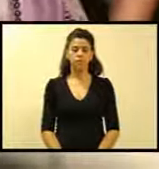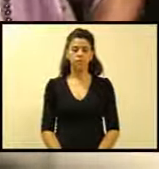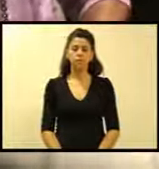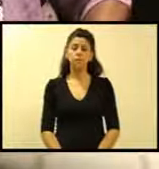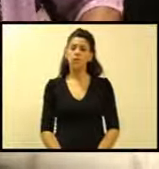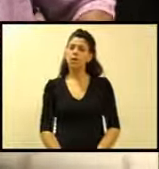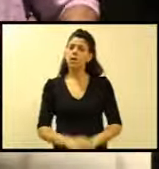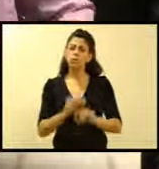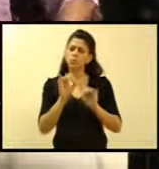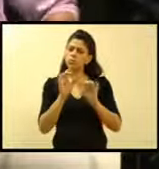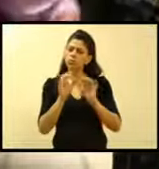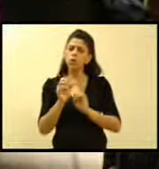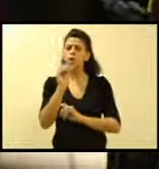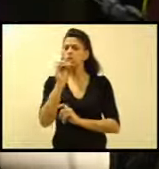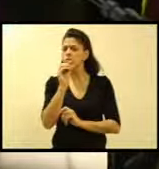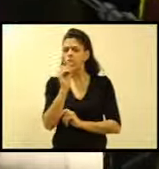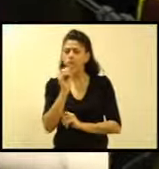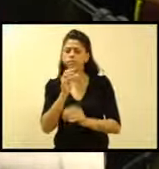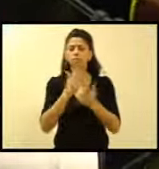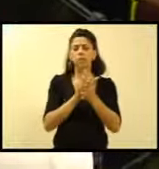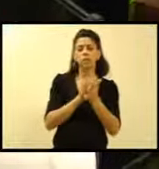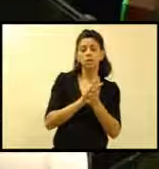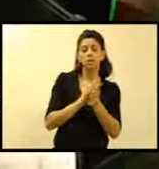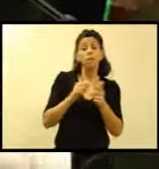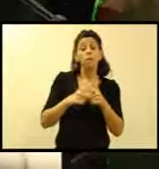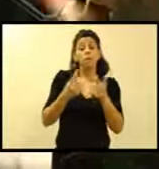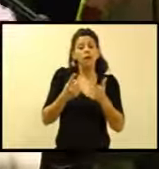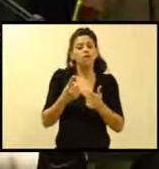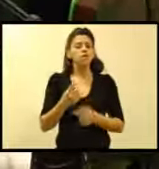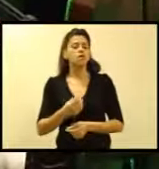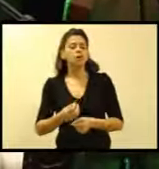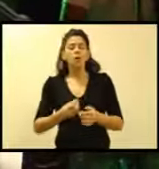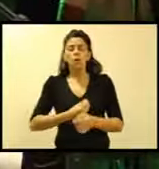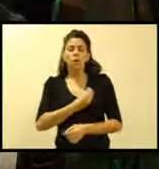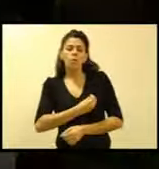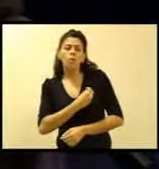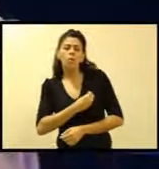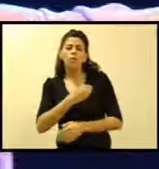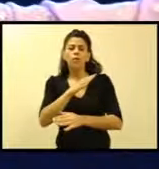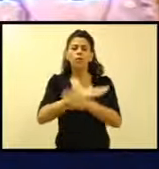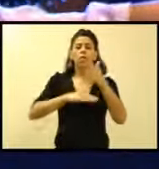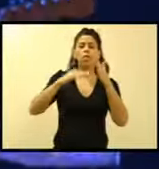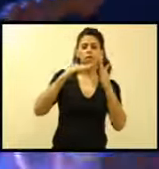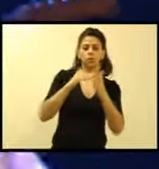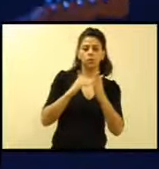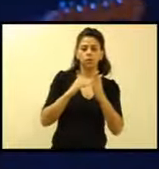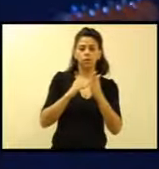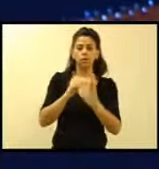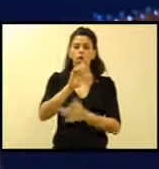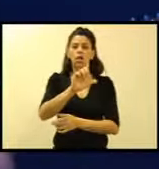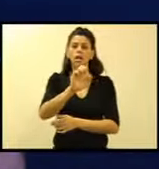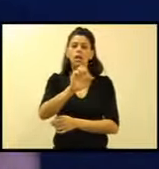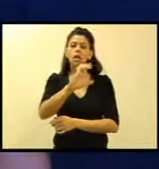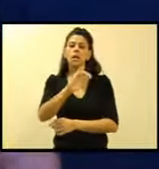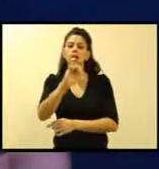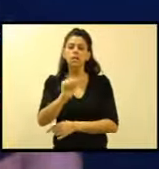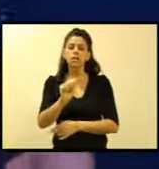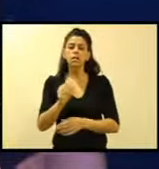Não apenas um sábado para o samba, mas uma vida inteira. Leci Brandão subiu ao palco Kairós.